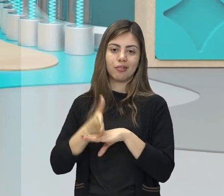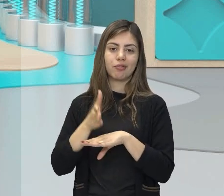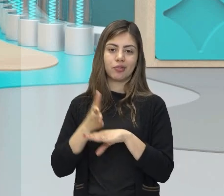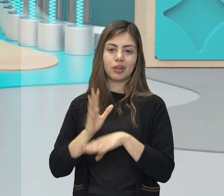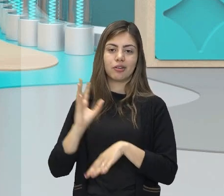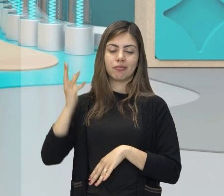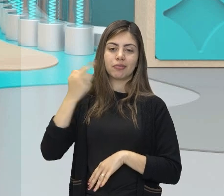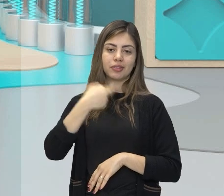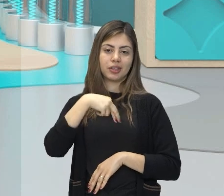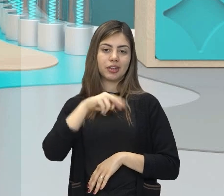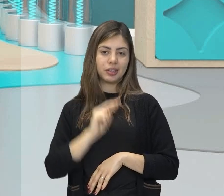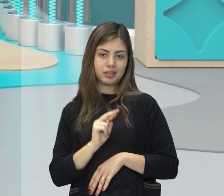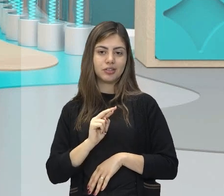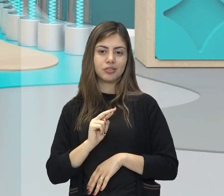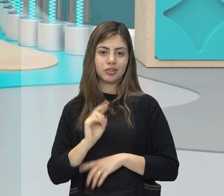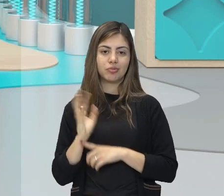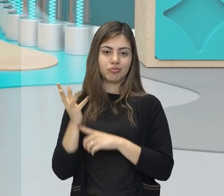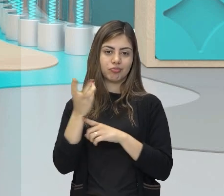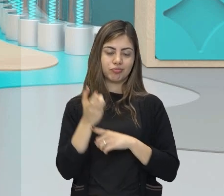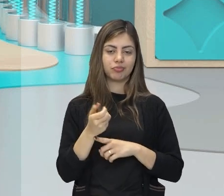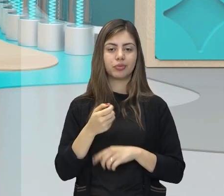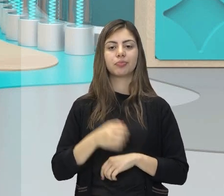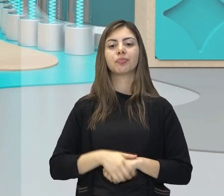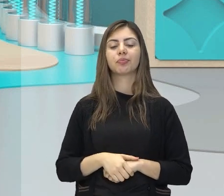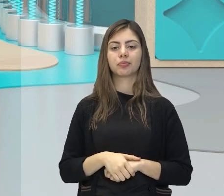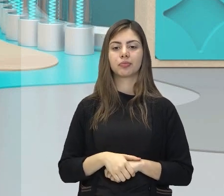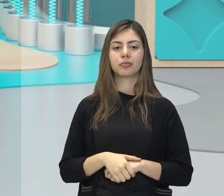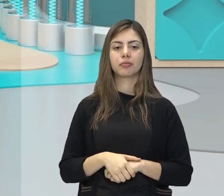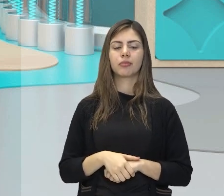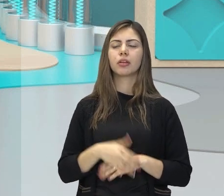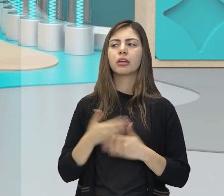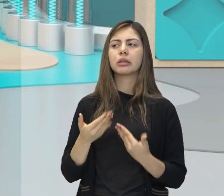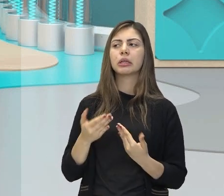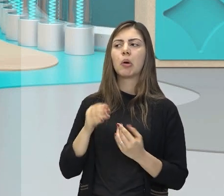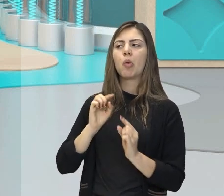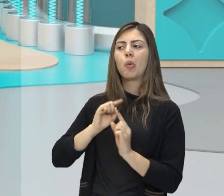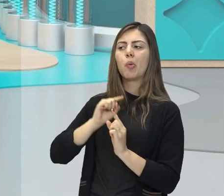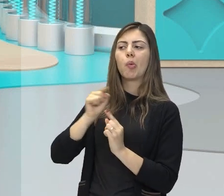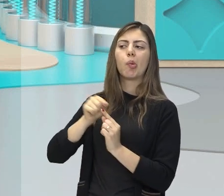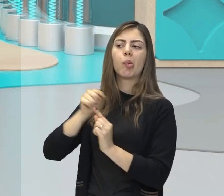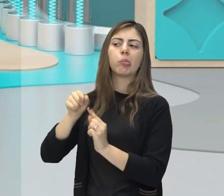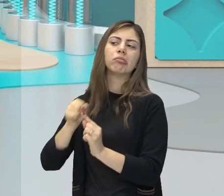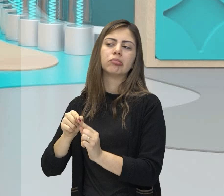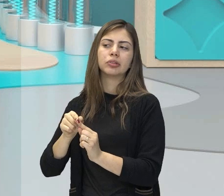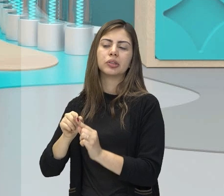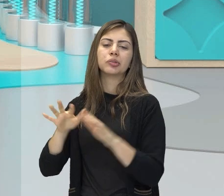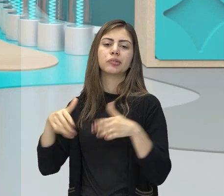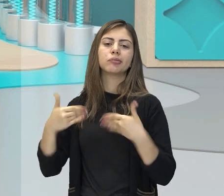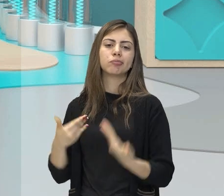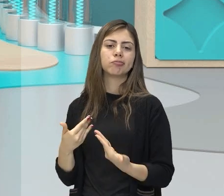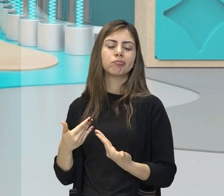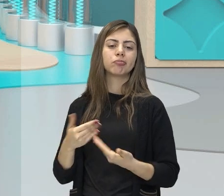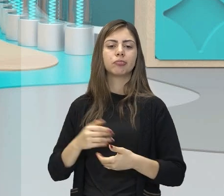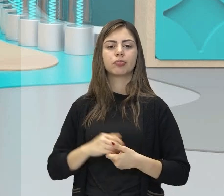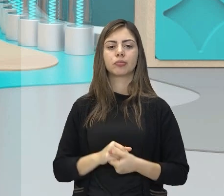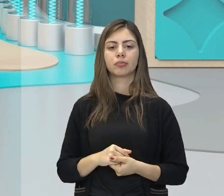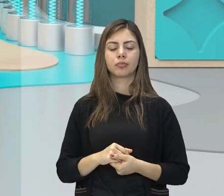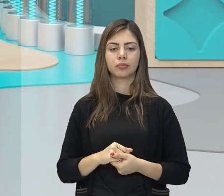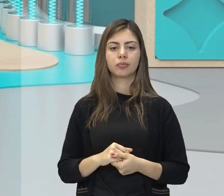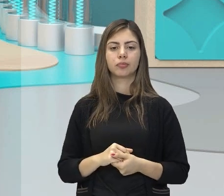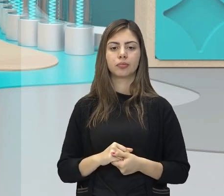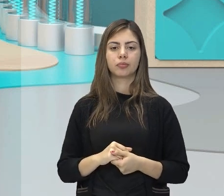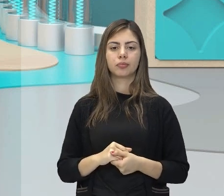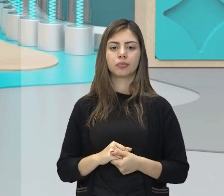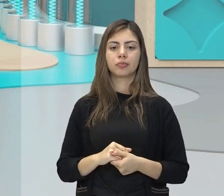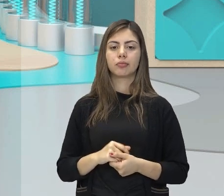Gospel, o FEGAN 2023. E qual é o objetivo desta entrevista que nós iremos desenvolver? Pode avançar? Olhem